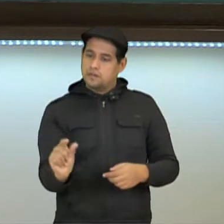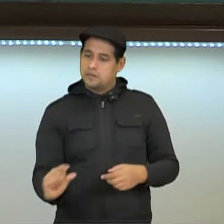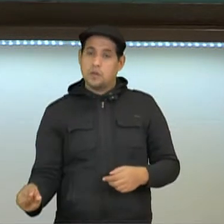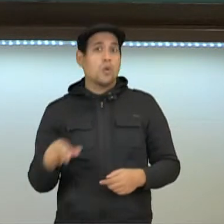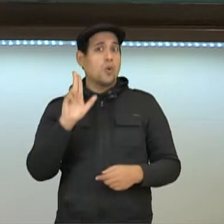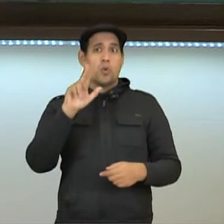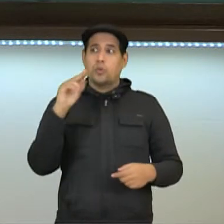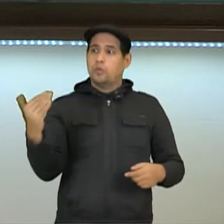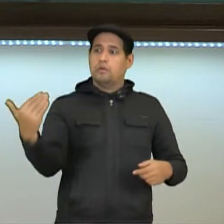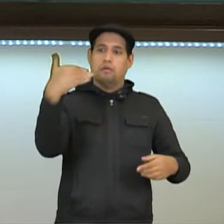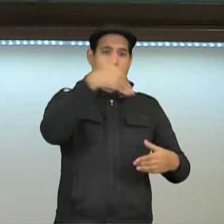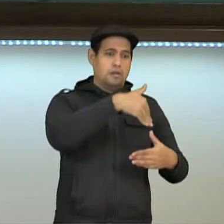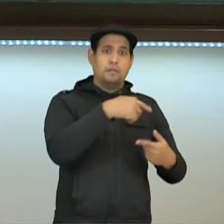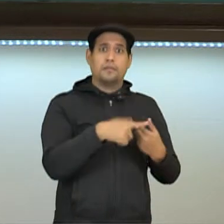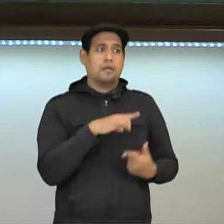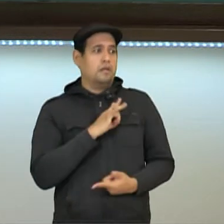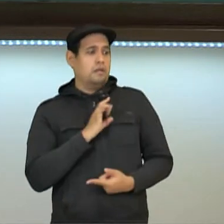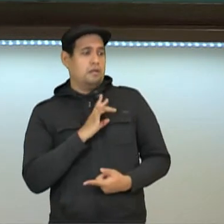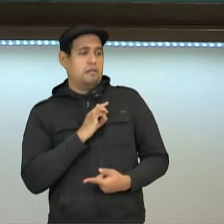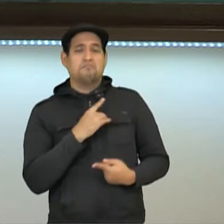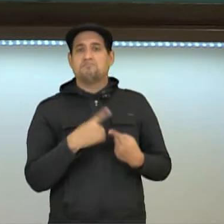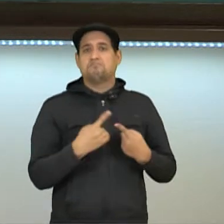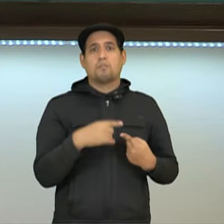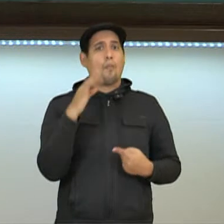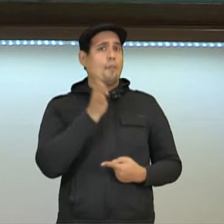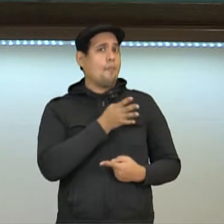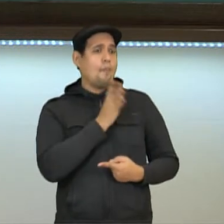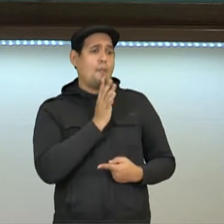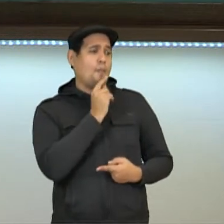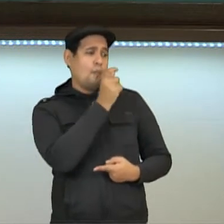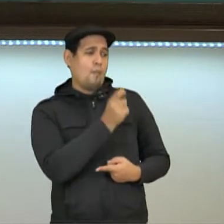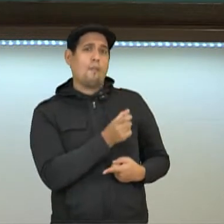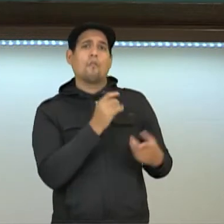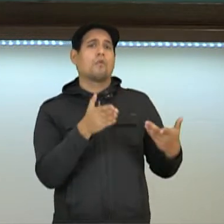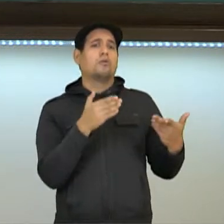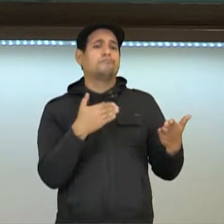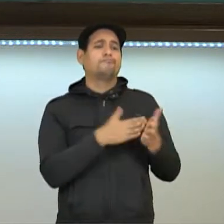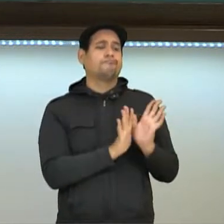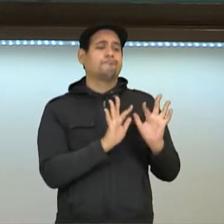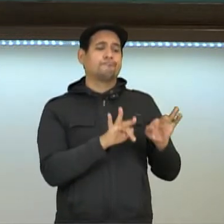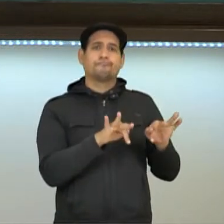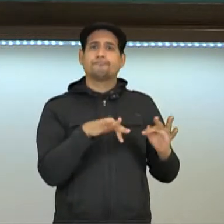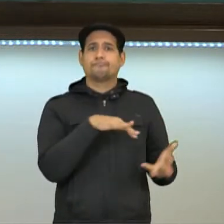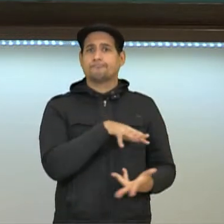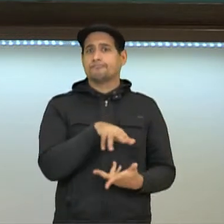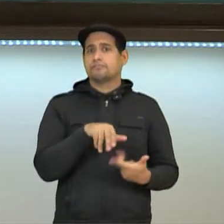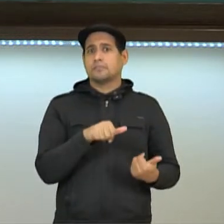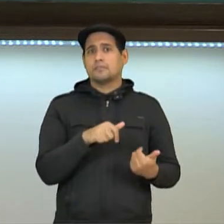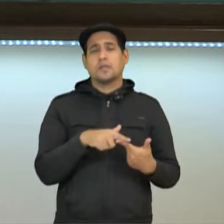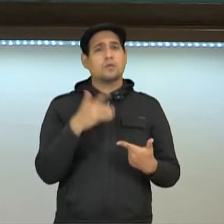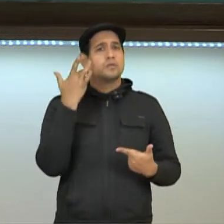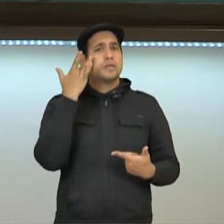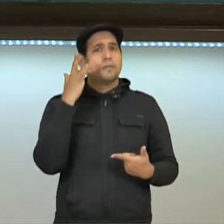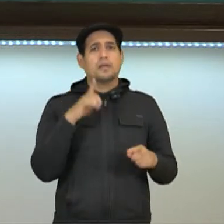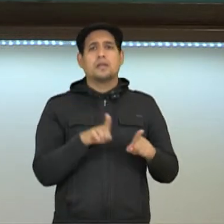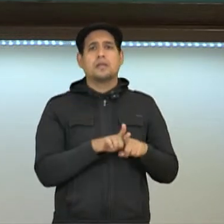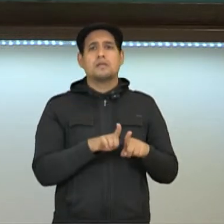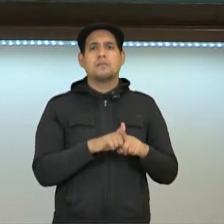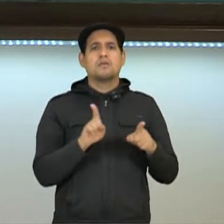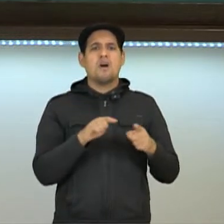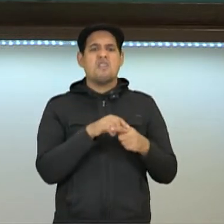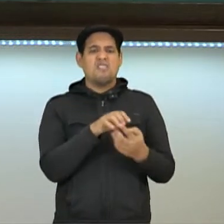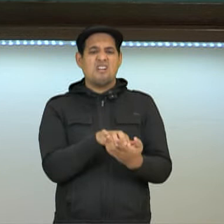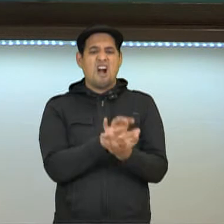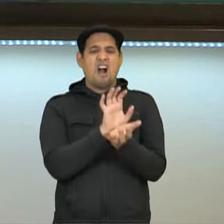Por quê? Porque eles temiam, porque eles não sabiam aonde acabava a terra, porque eles não sabiam que